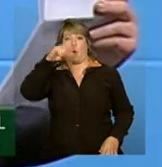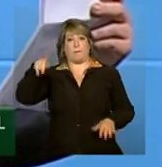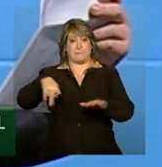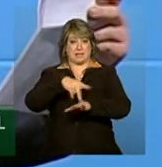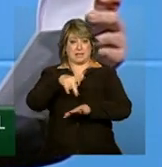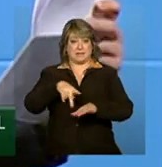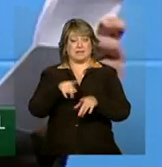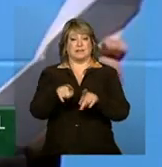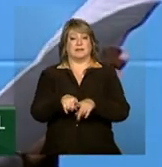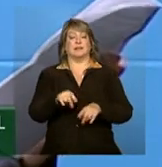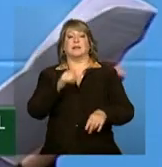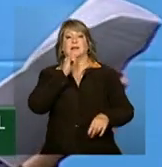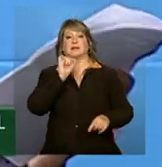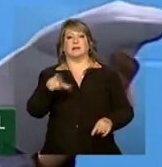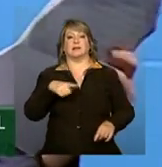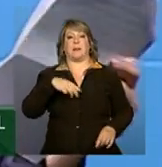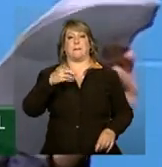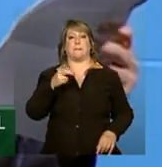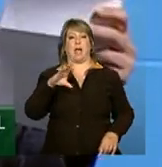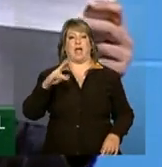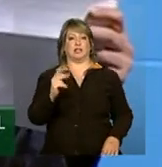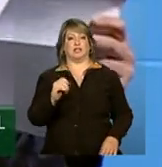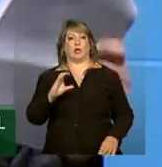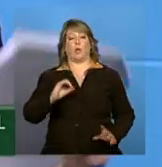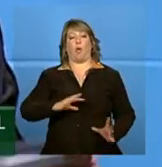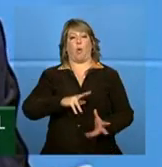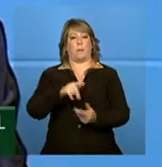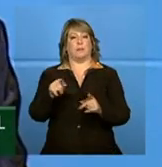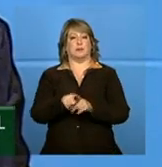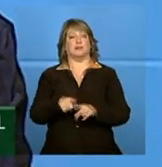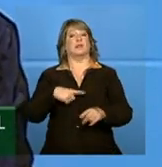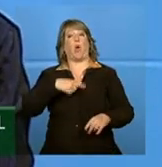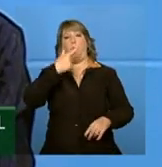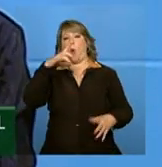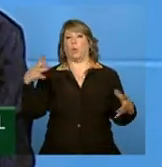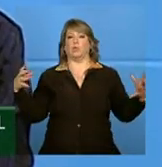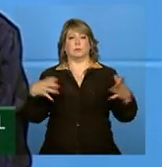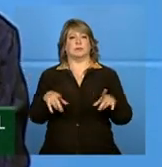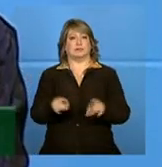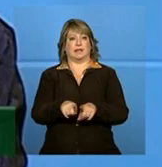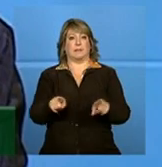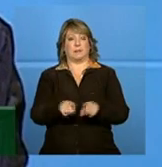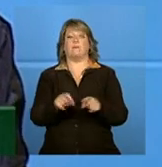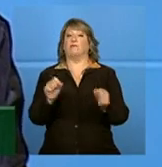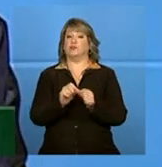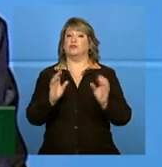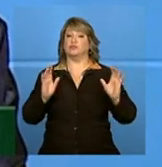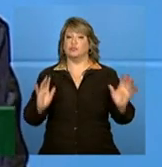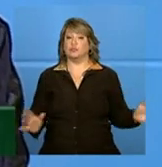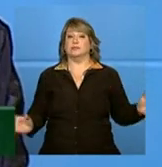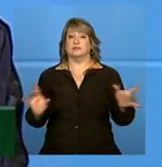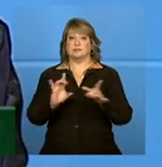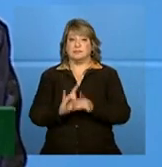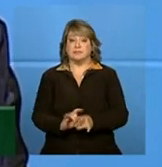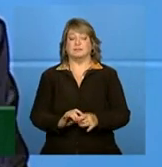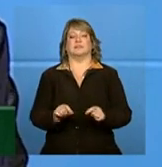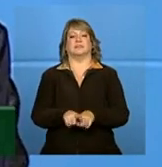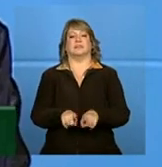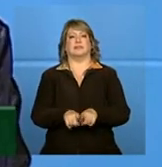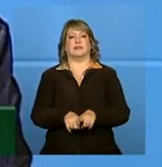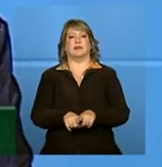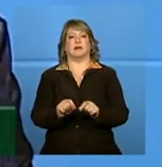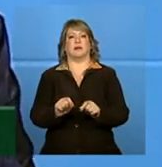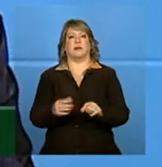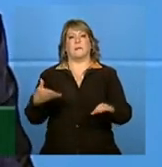em especial aqui a Marcha Global, mas a presença de outros atores. Construímos uma plataforma que também permitiu